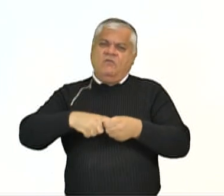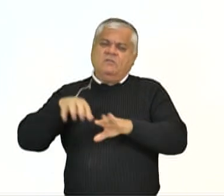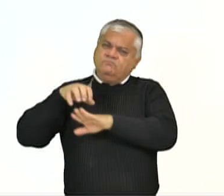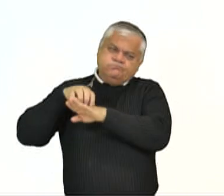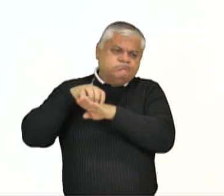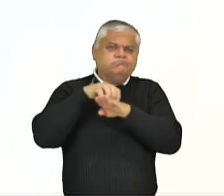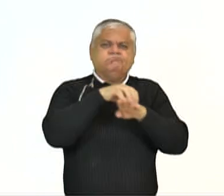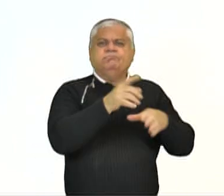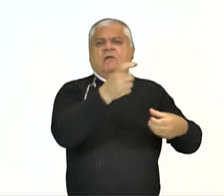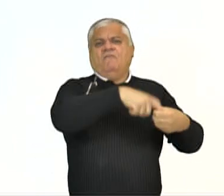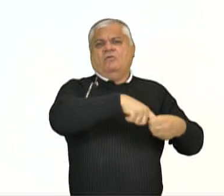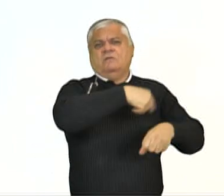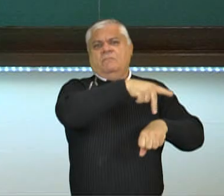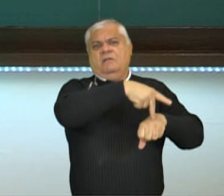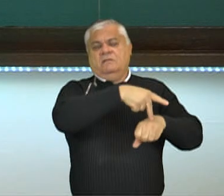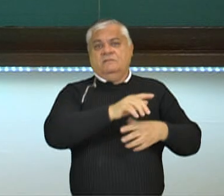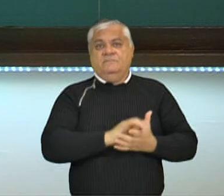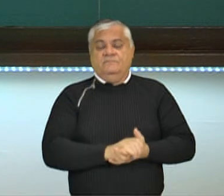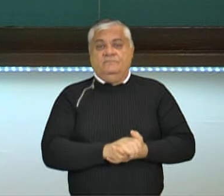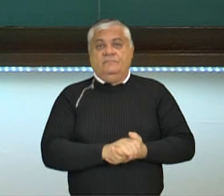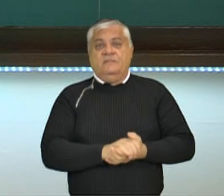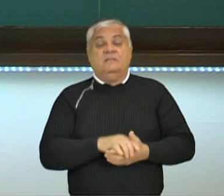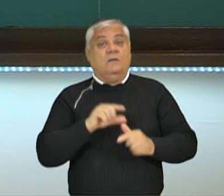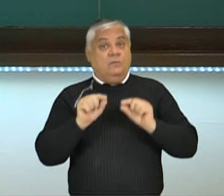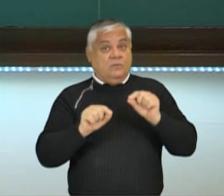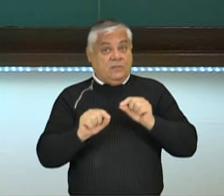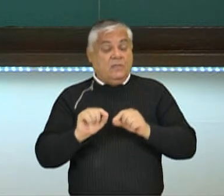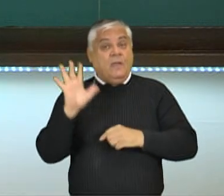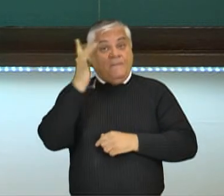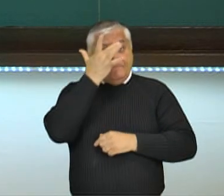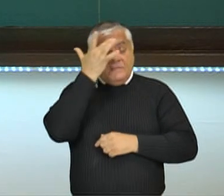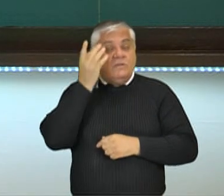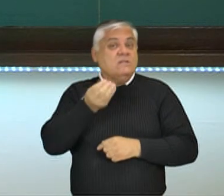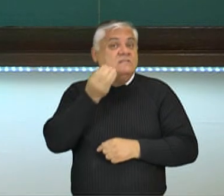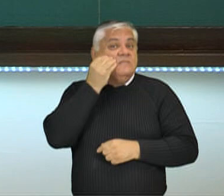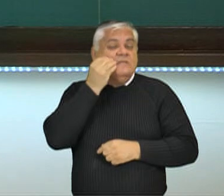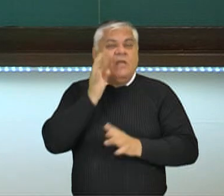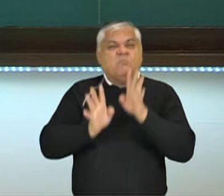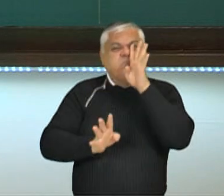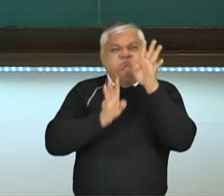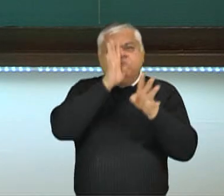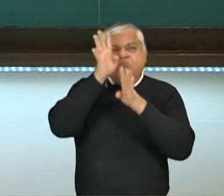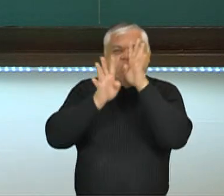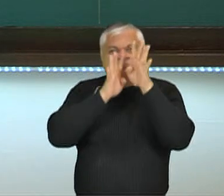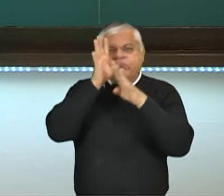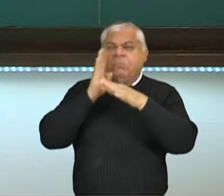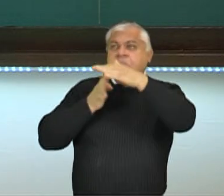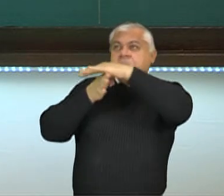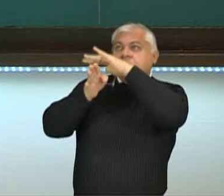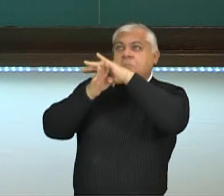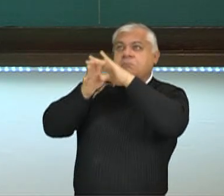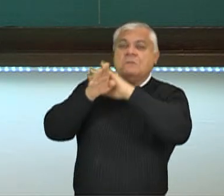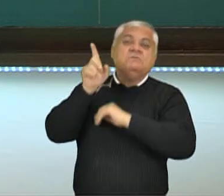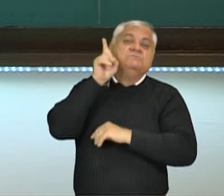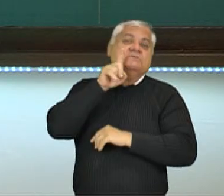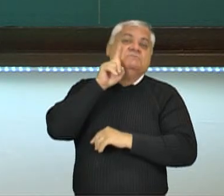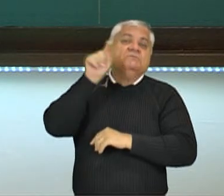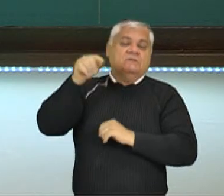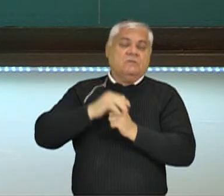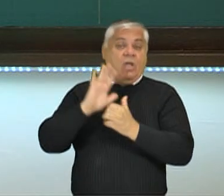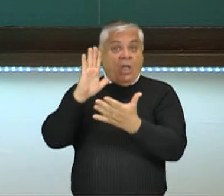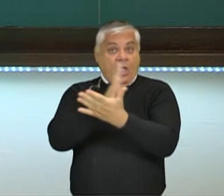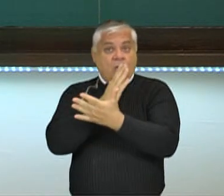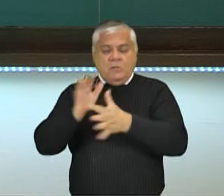seu país de origem. Então, aqui nós vemos que essas pessoas que tentam imigrar para os Estados Unidos, algumas delas